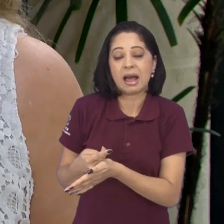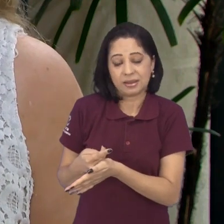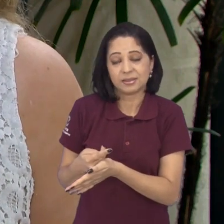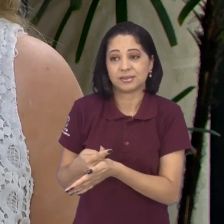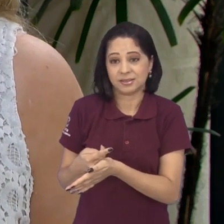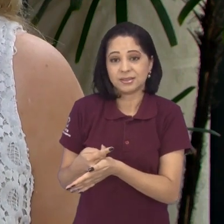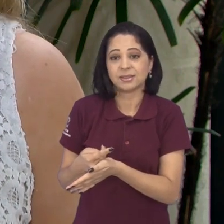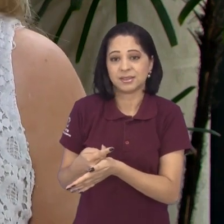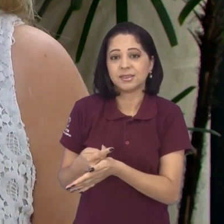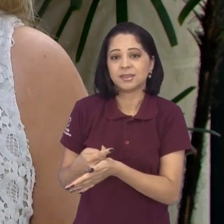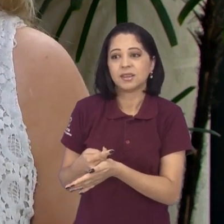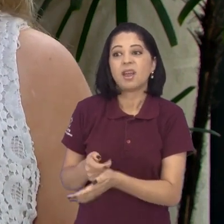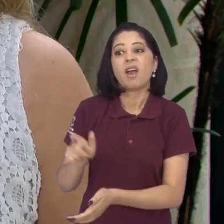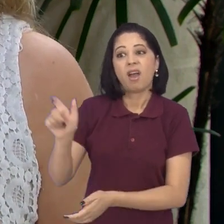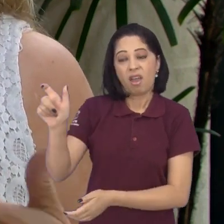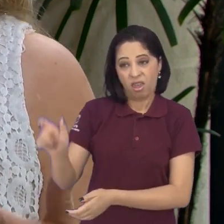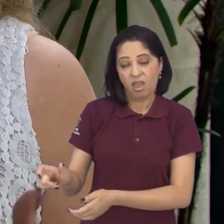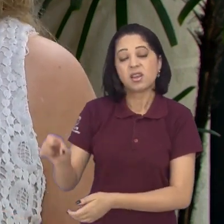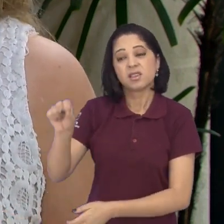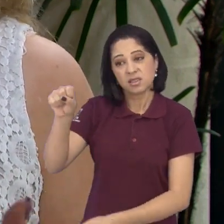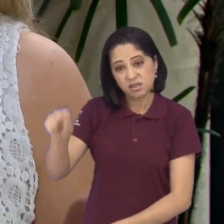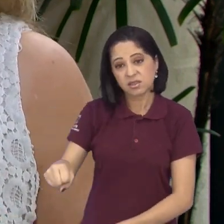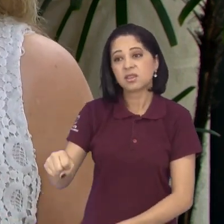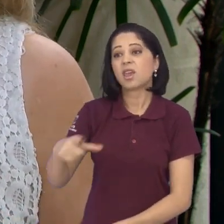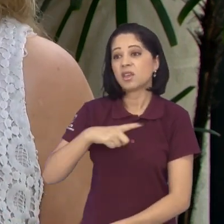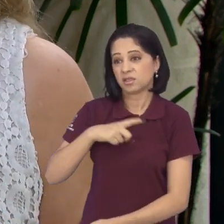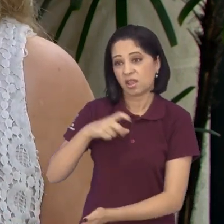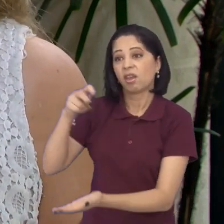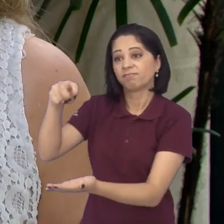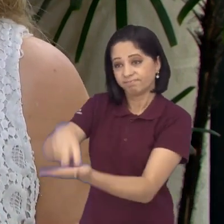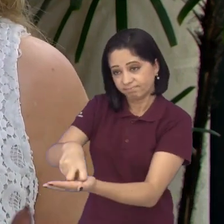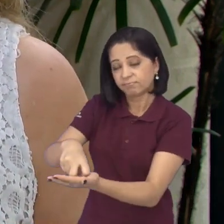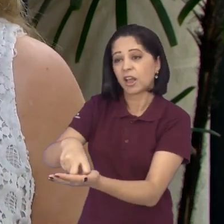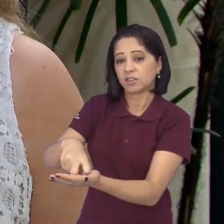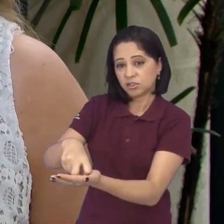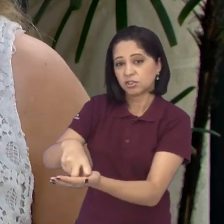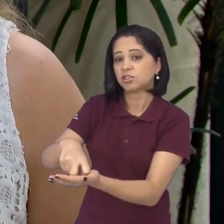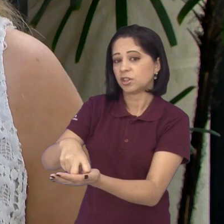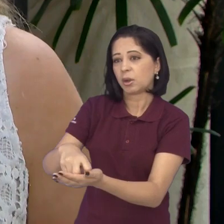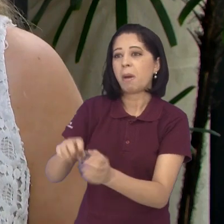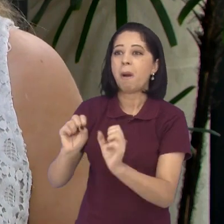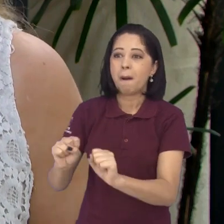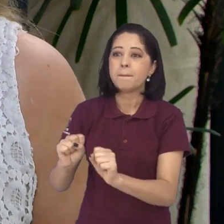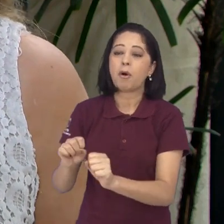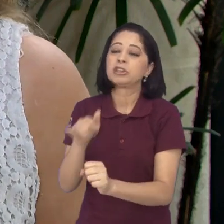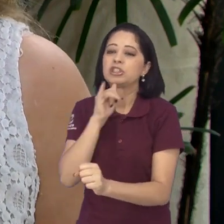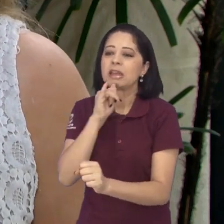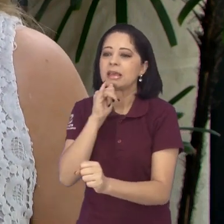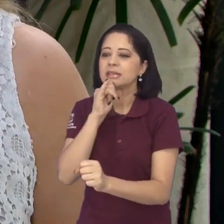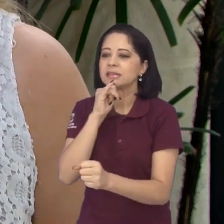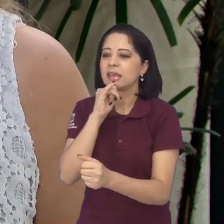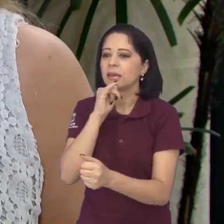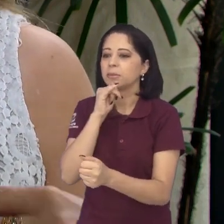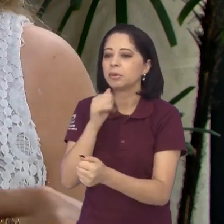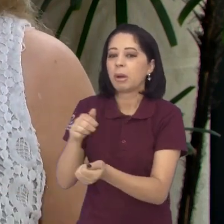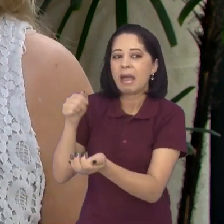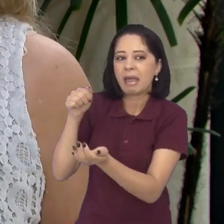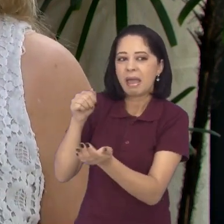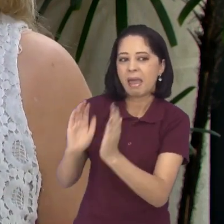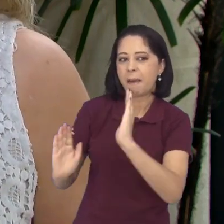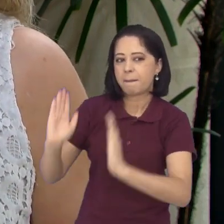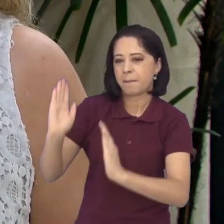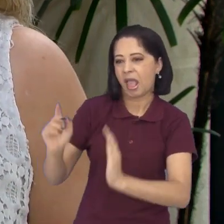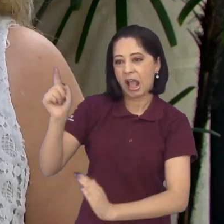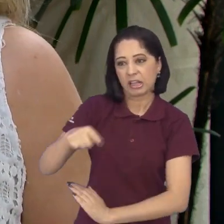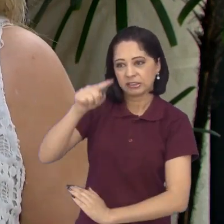público, digamos assim, ele pode receber um apenamento, que pode ser desde cassação de registro, pode